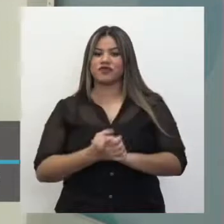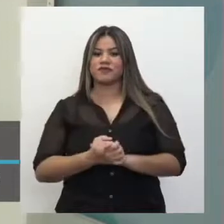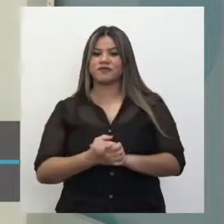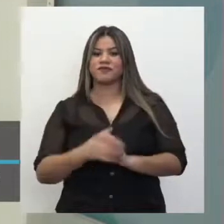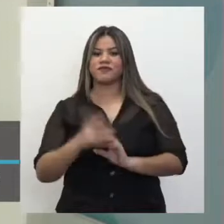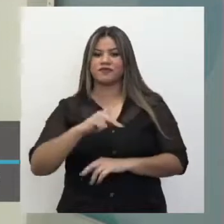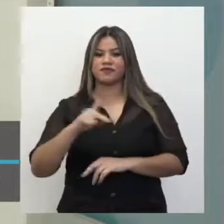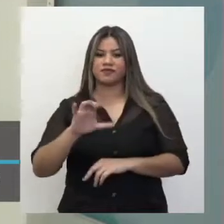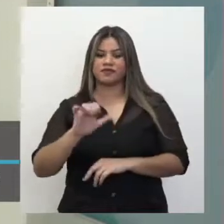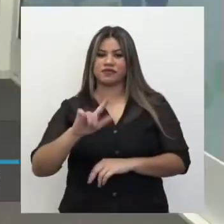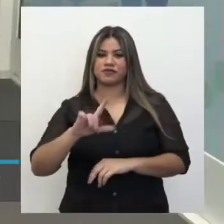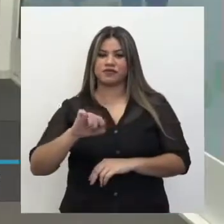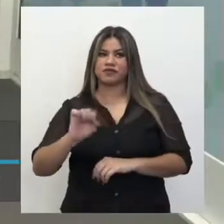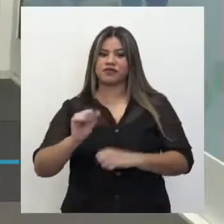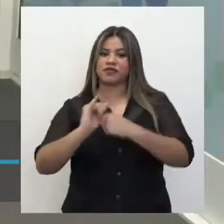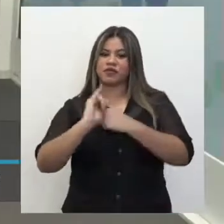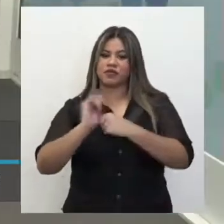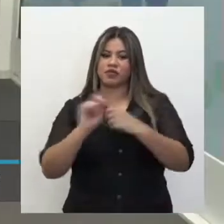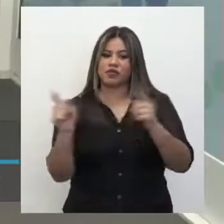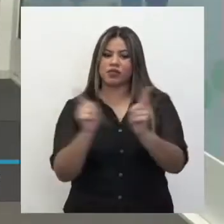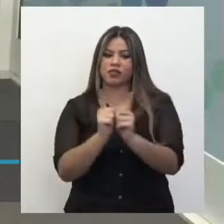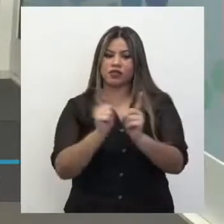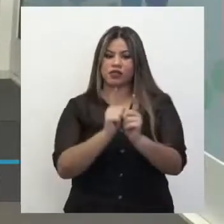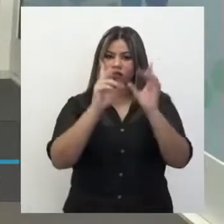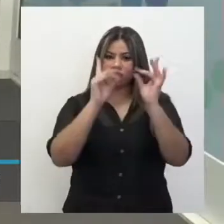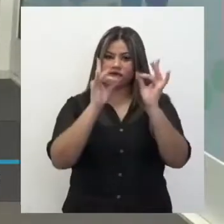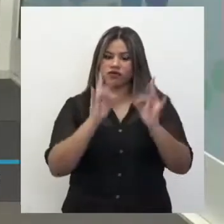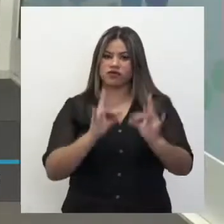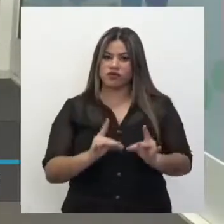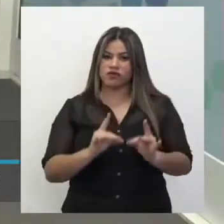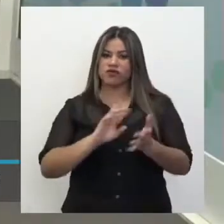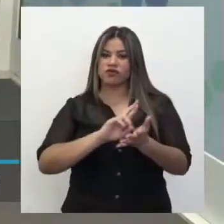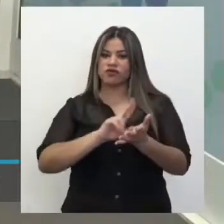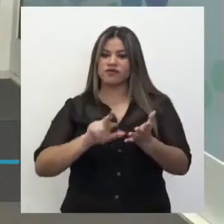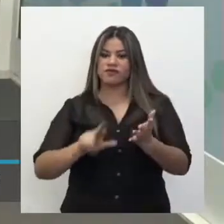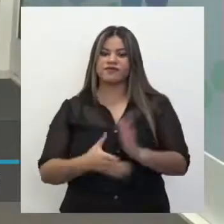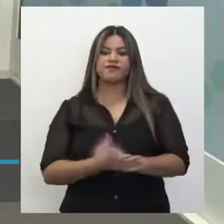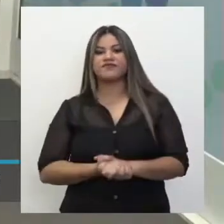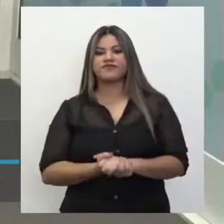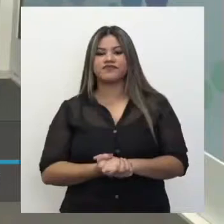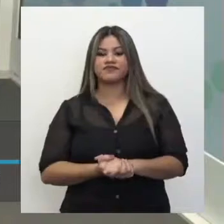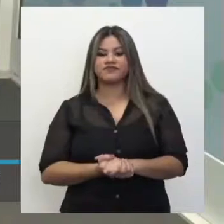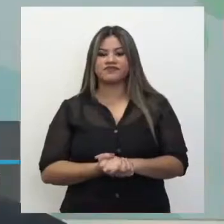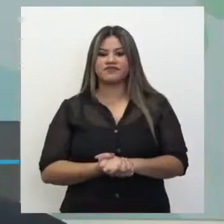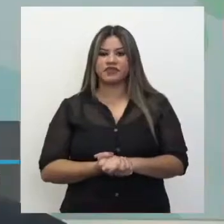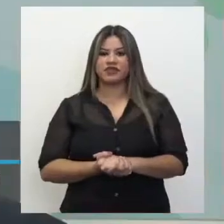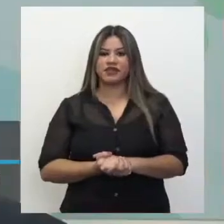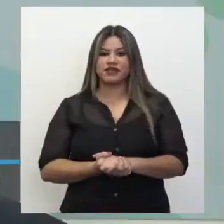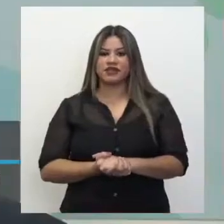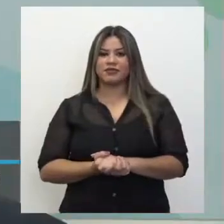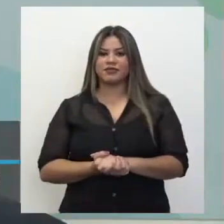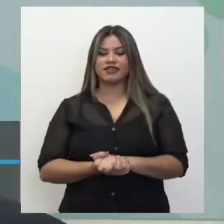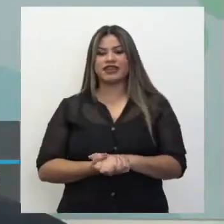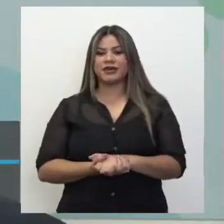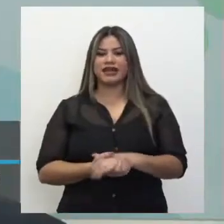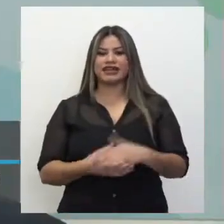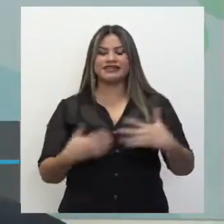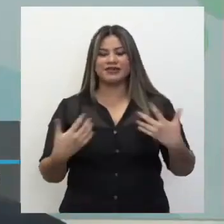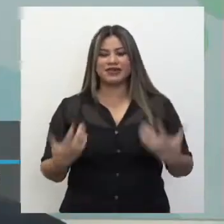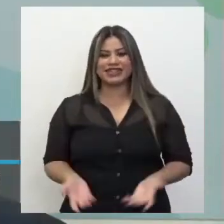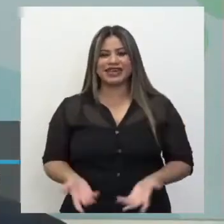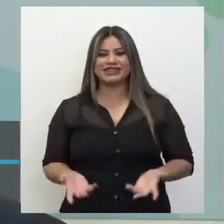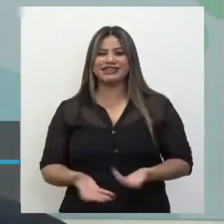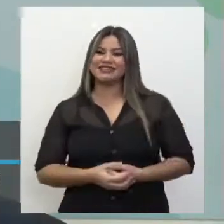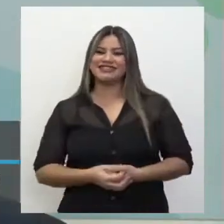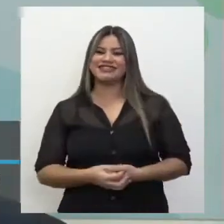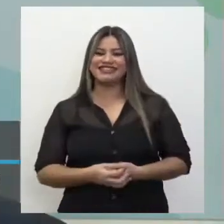Procleide, narrativas curtas com elementos específicos envolventes. Uhum. Eles estão citando alguns contos, né? Tá.